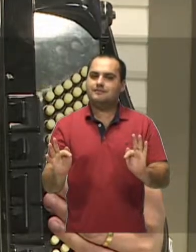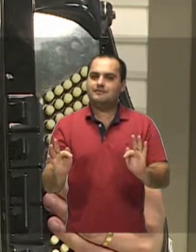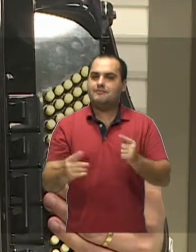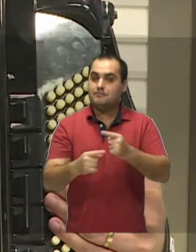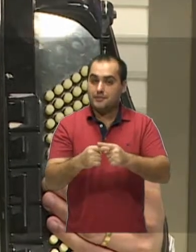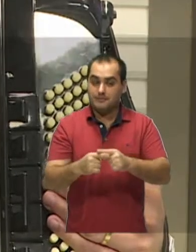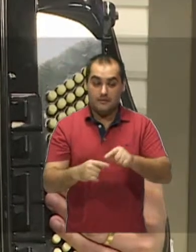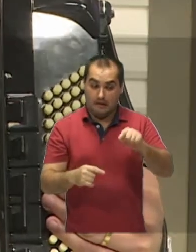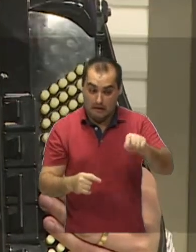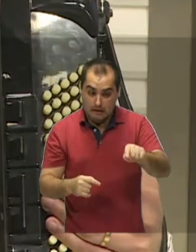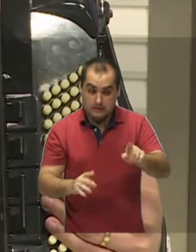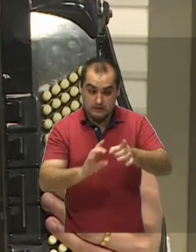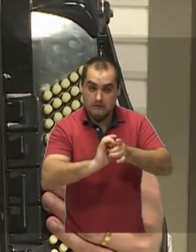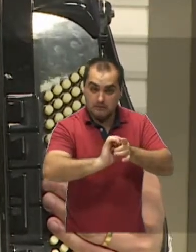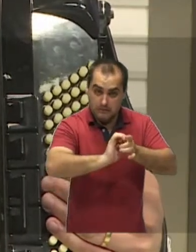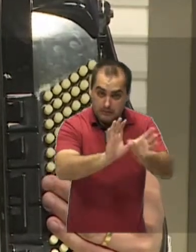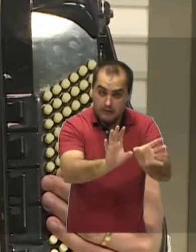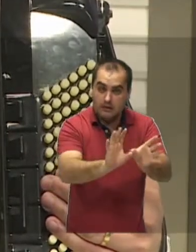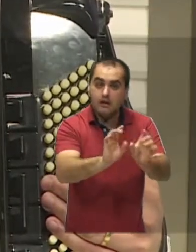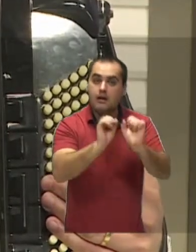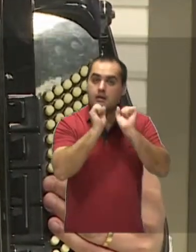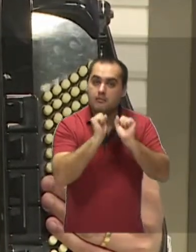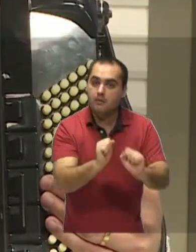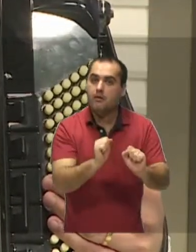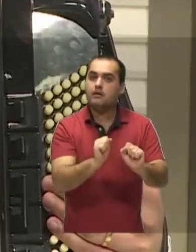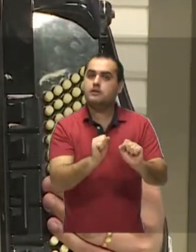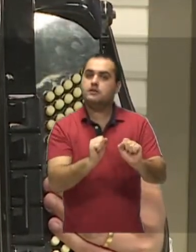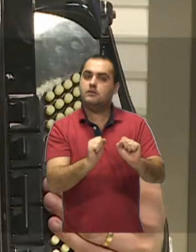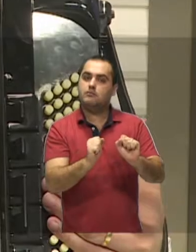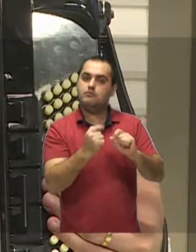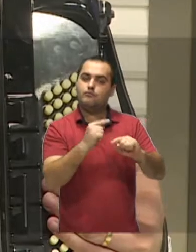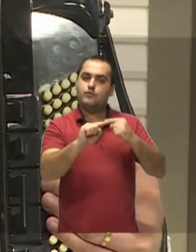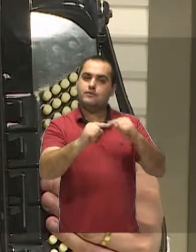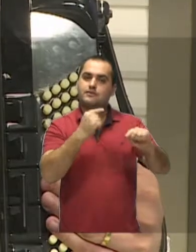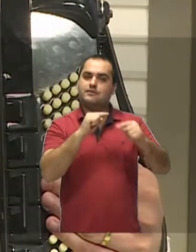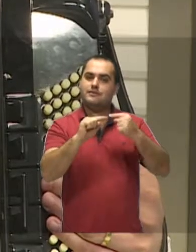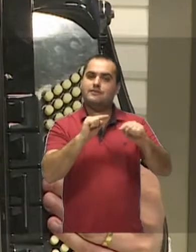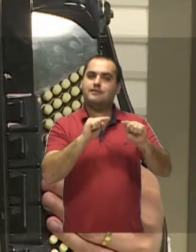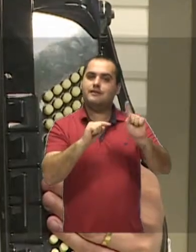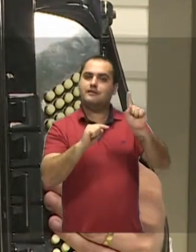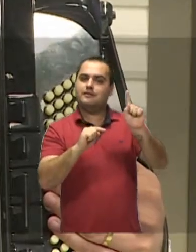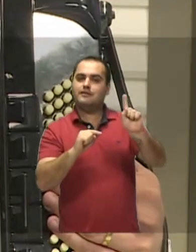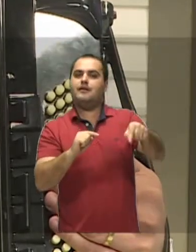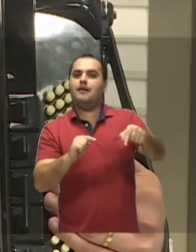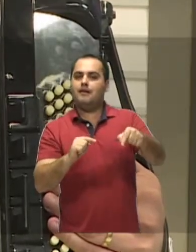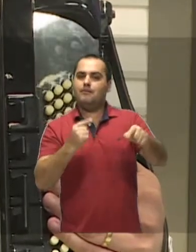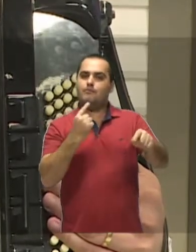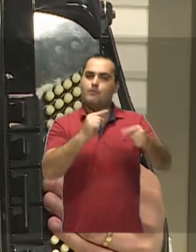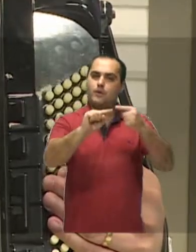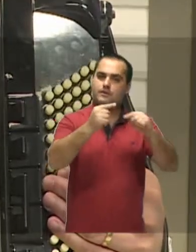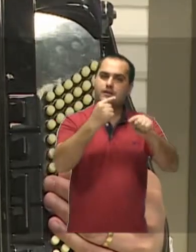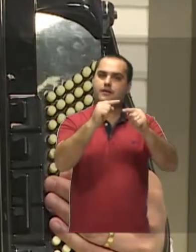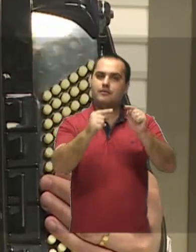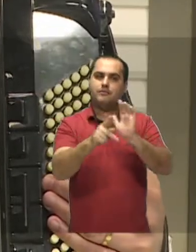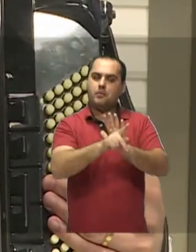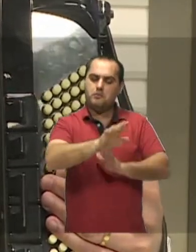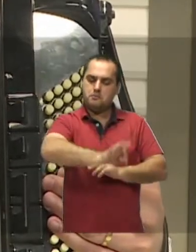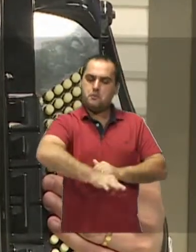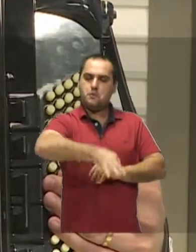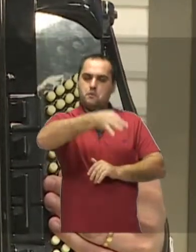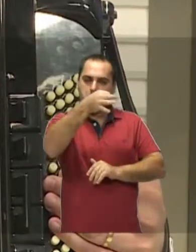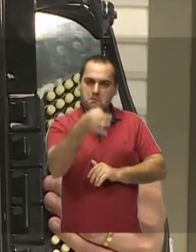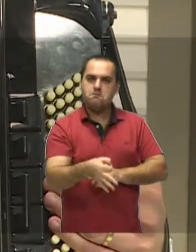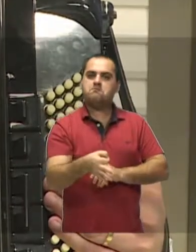é essa liberdade em que a gente pode transitar na música que realmente faz da nossa música, da qualidade